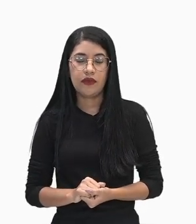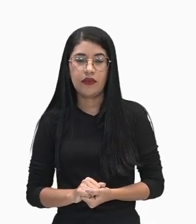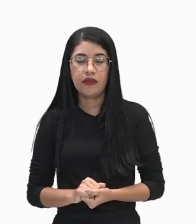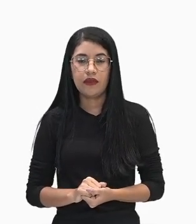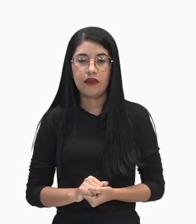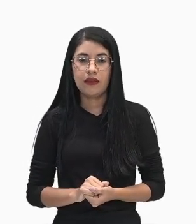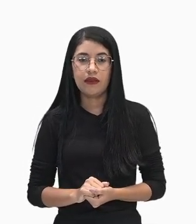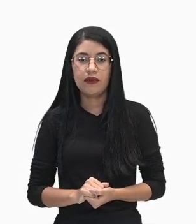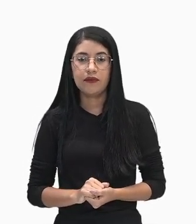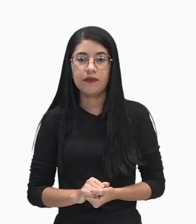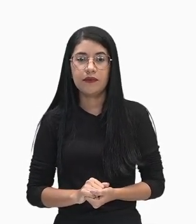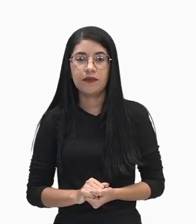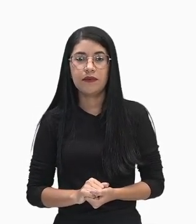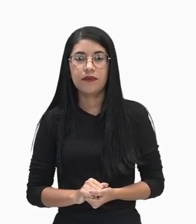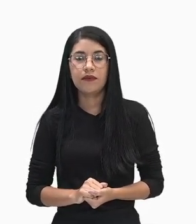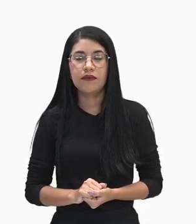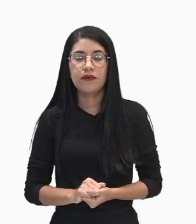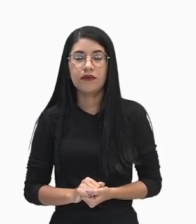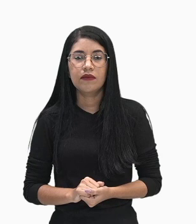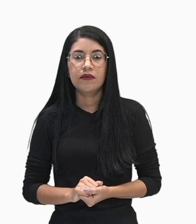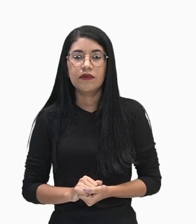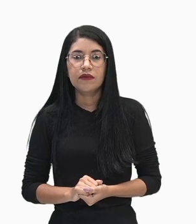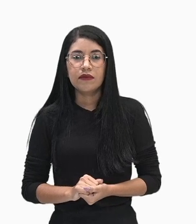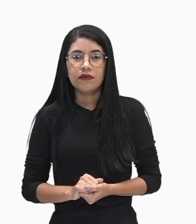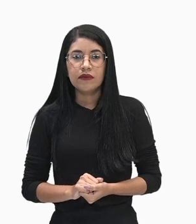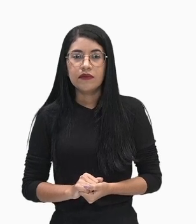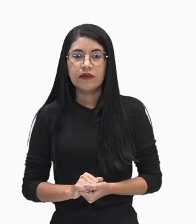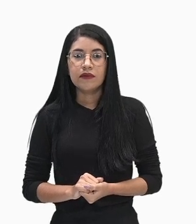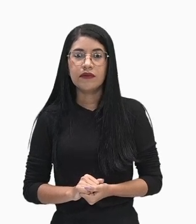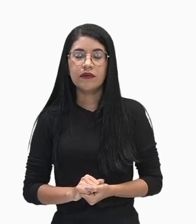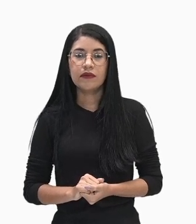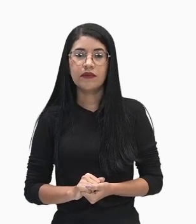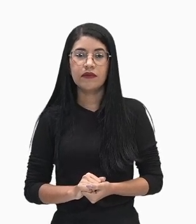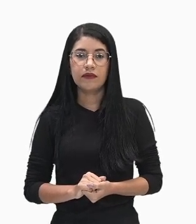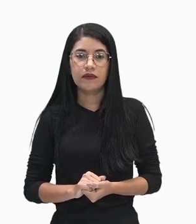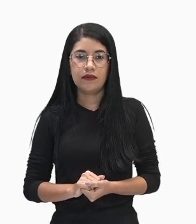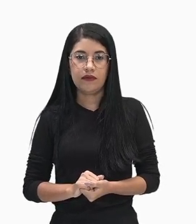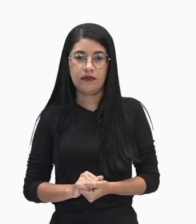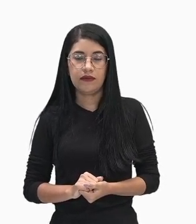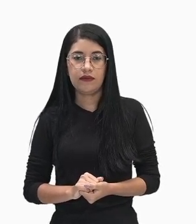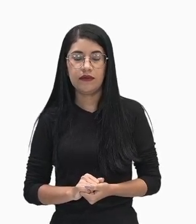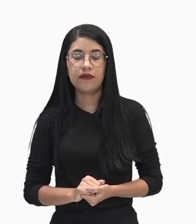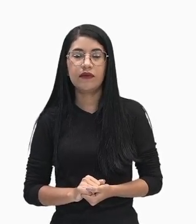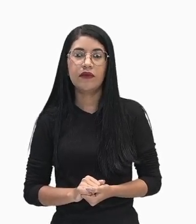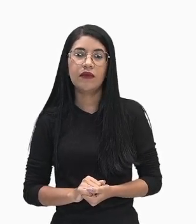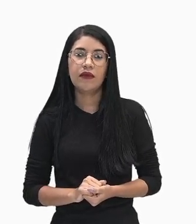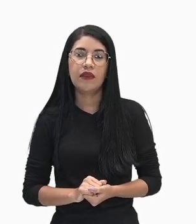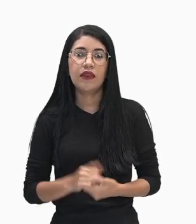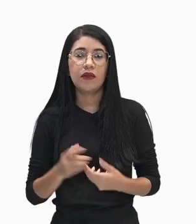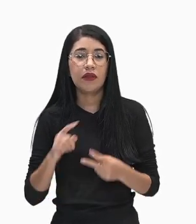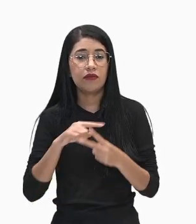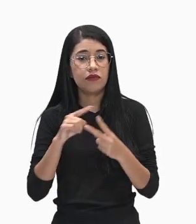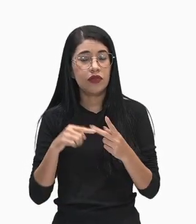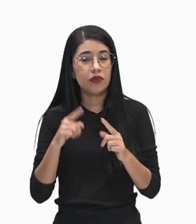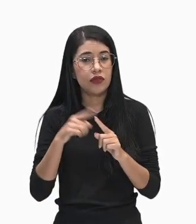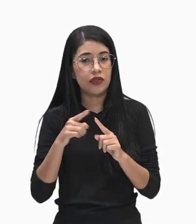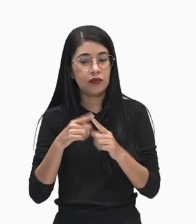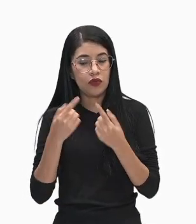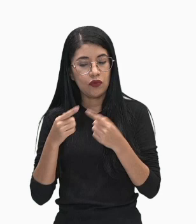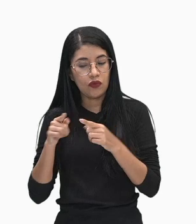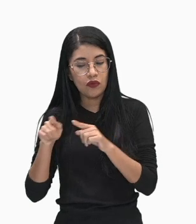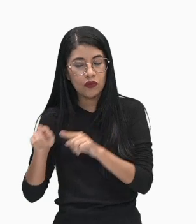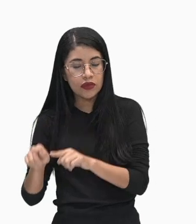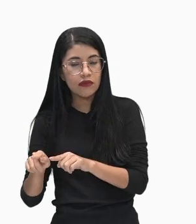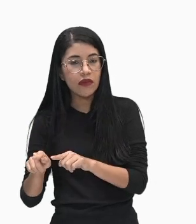do campo elétrico gerador, tá, pessoal? Então tem essa situação aí do sentido convencional e do